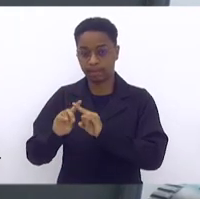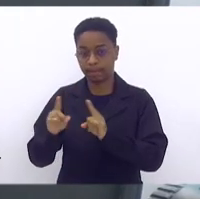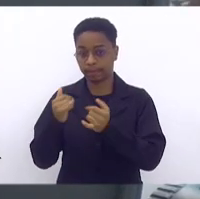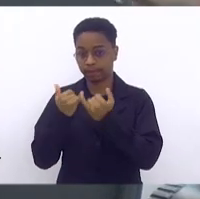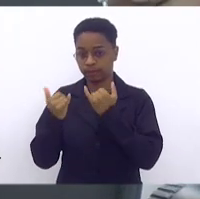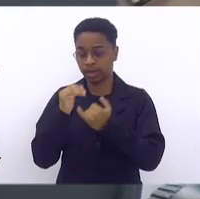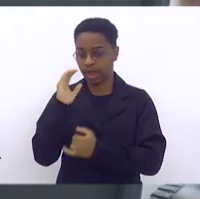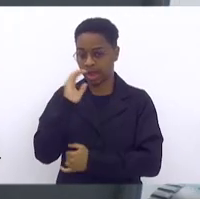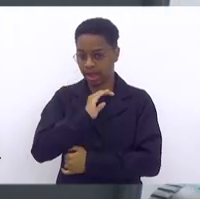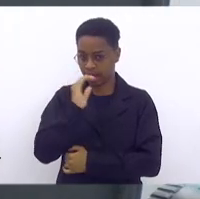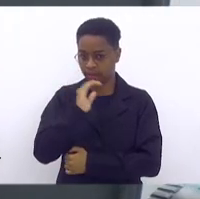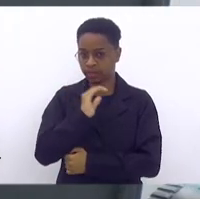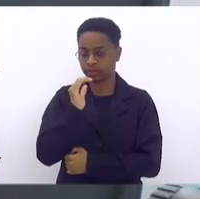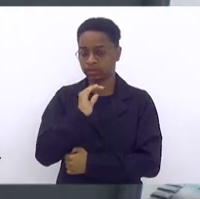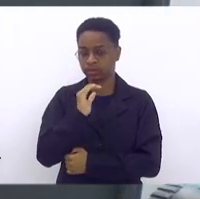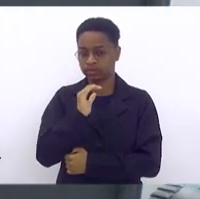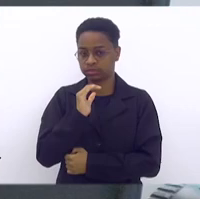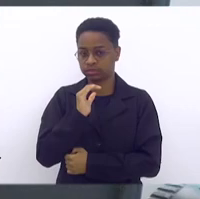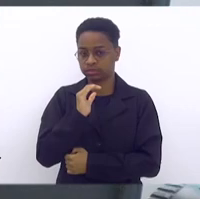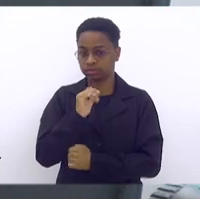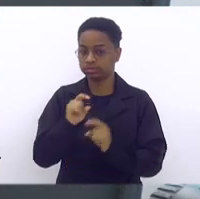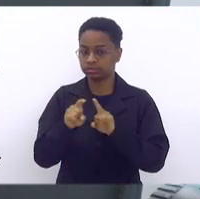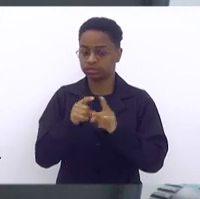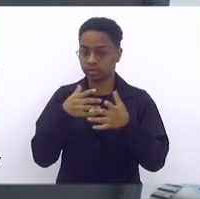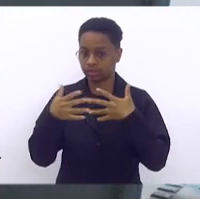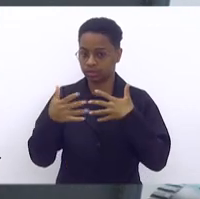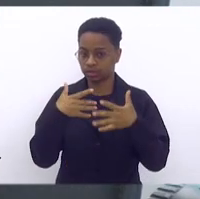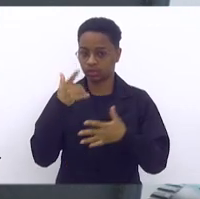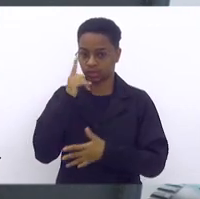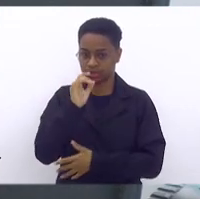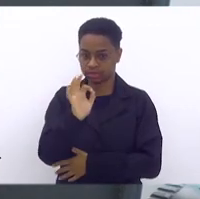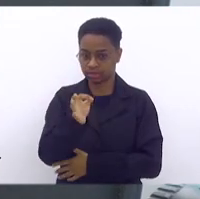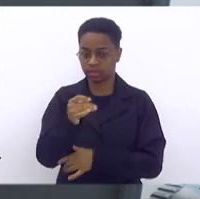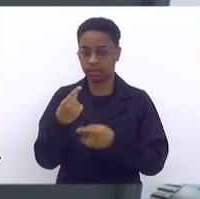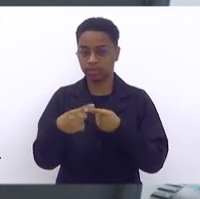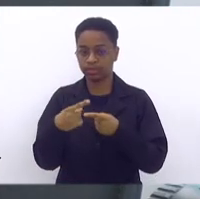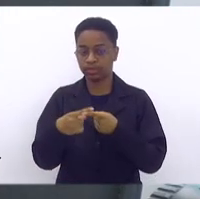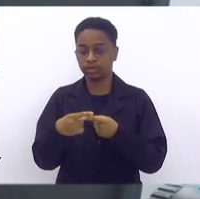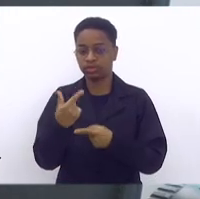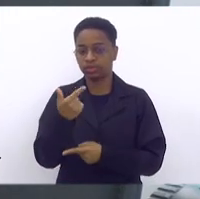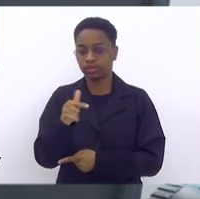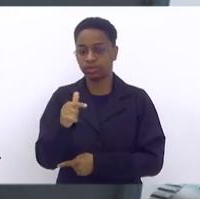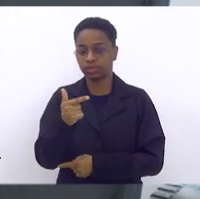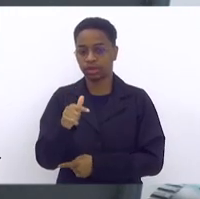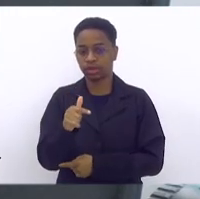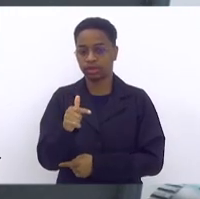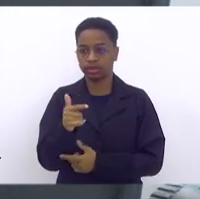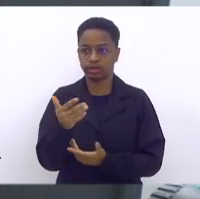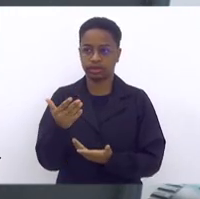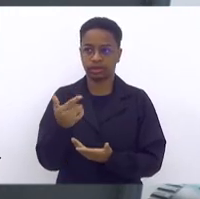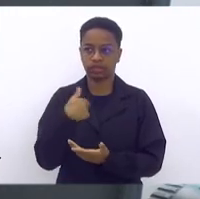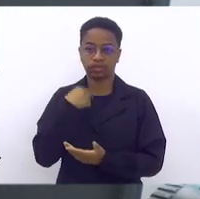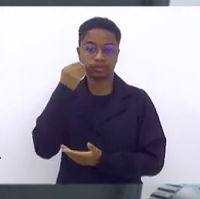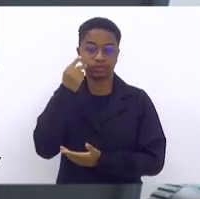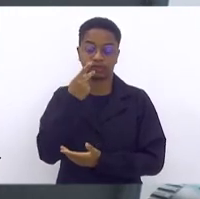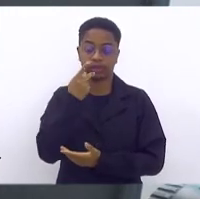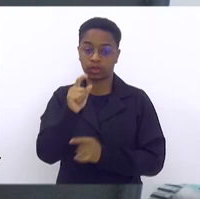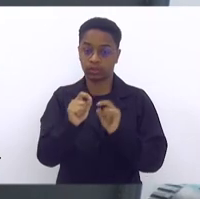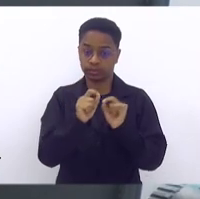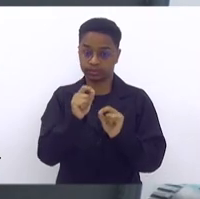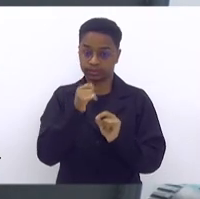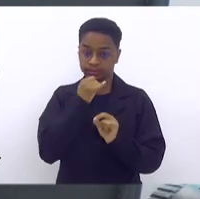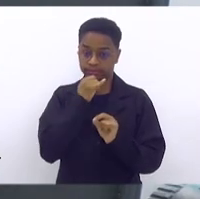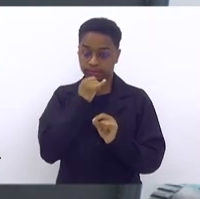mais rápidos e mais transparentes, porque você não tem aí nenhum tipo de... O que eu estou querendo dizer é o seguinte, que lá